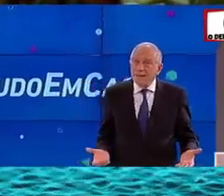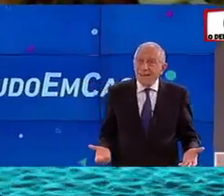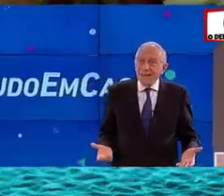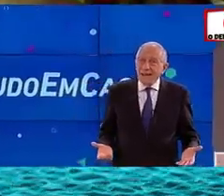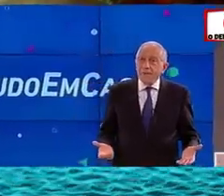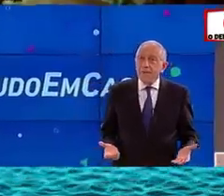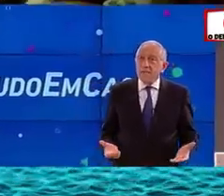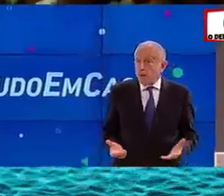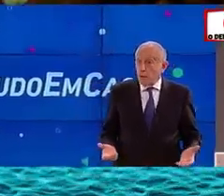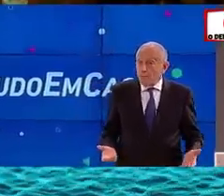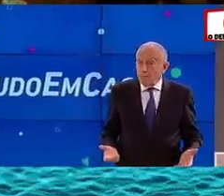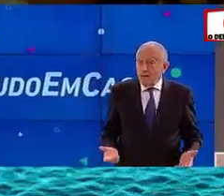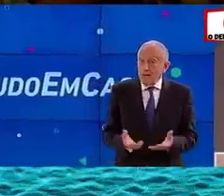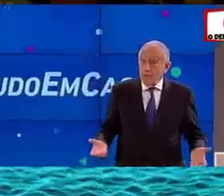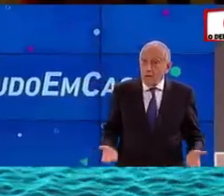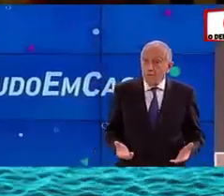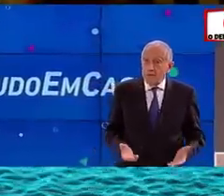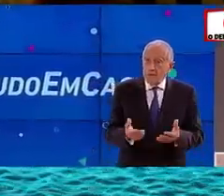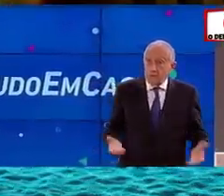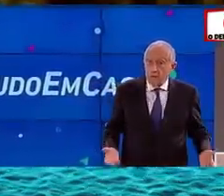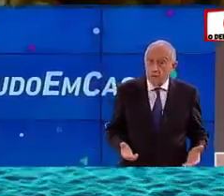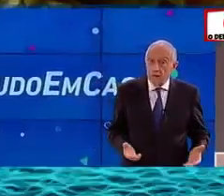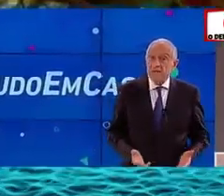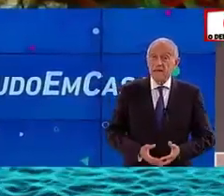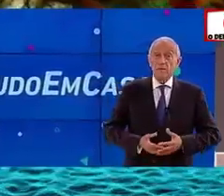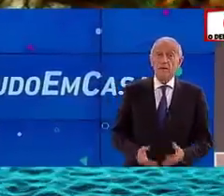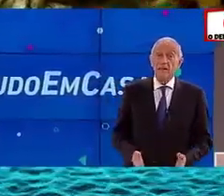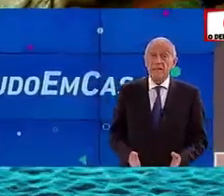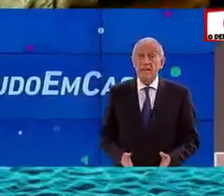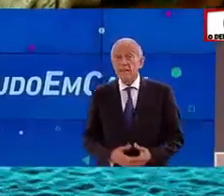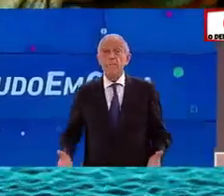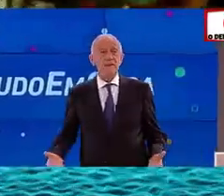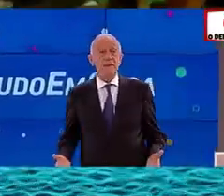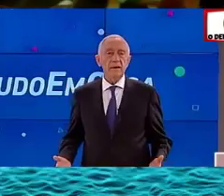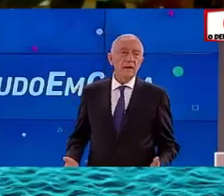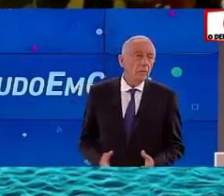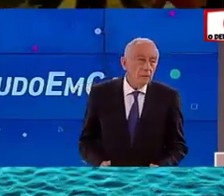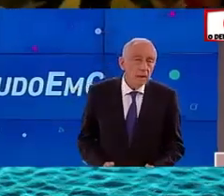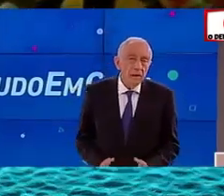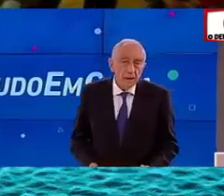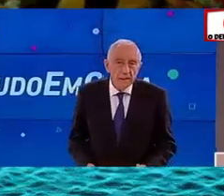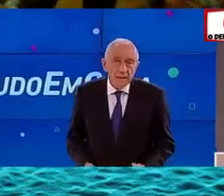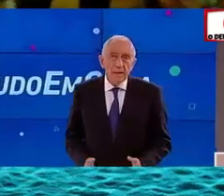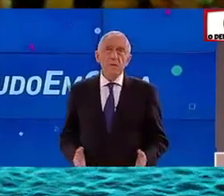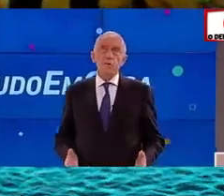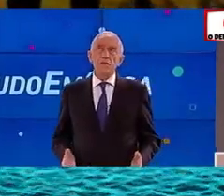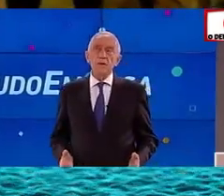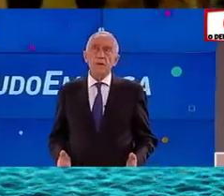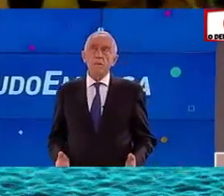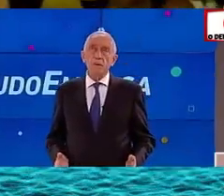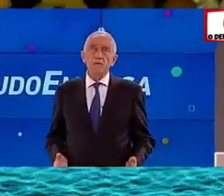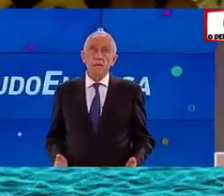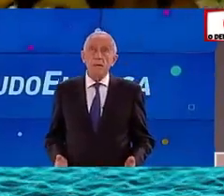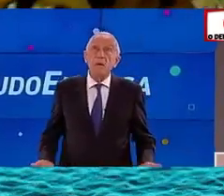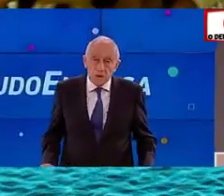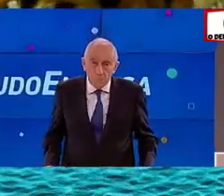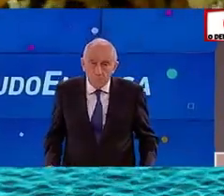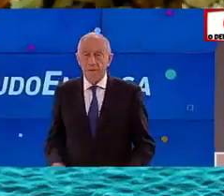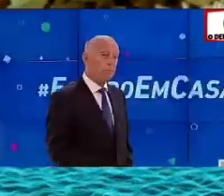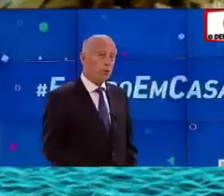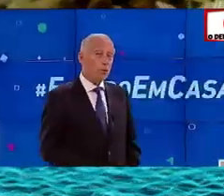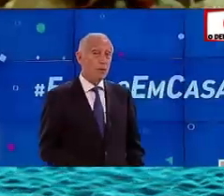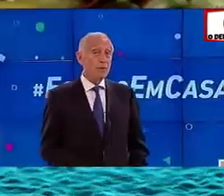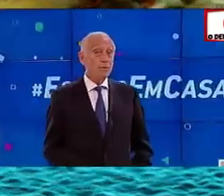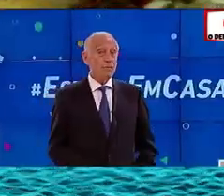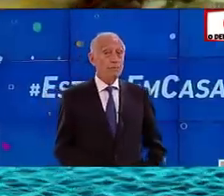eu de repente, foi assim no meio da rua, que ele ia apanhar o avião, e já estava atrasado, como estou. E o que acontece? E de repente, eu caí em mim, disse, mas eu estou a fazer uma coisa que não posso fazer. Aconteceu.